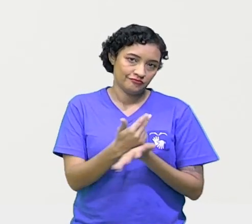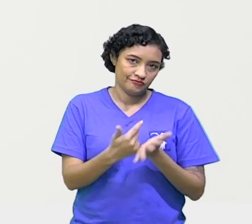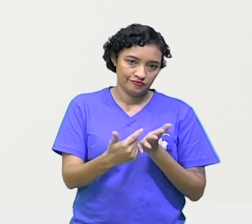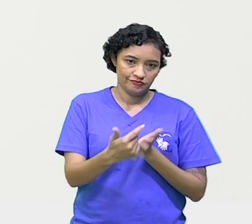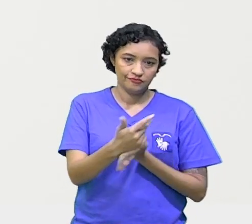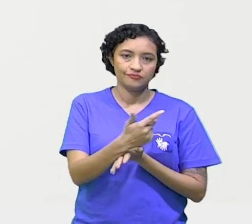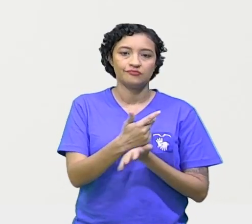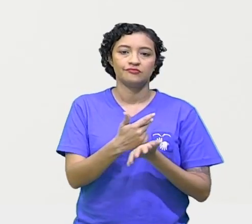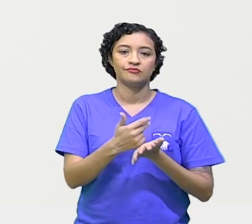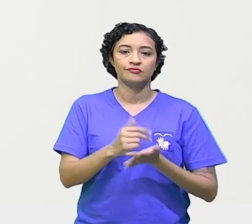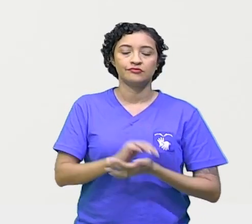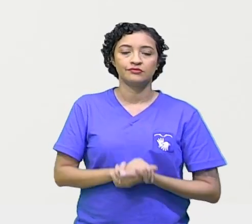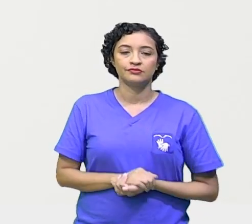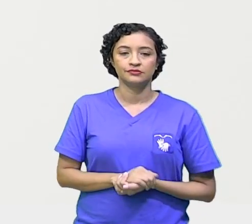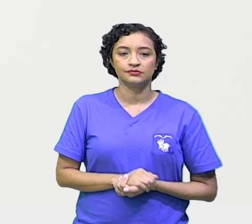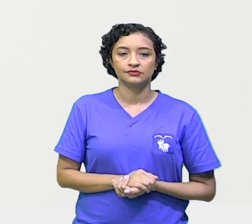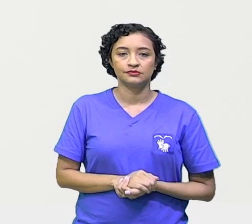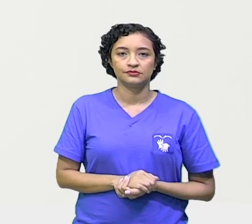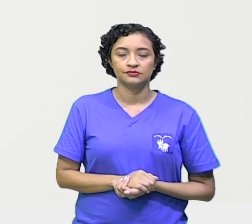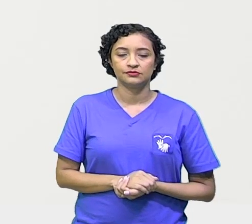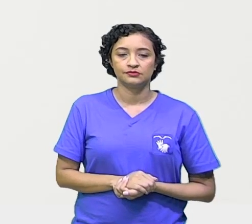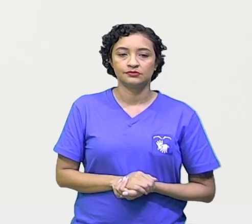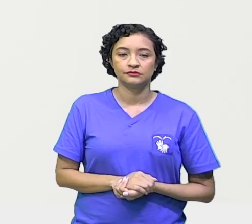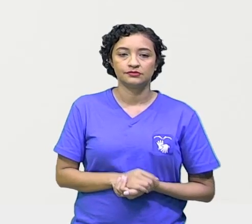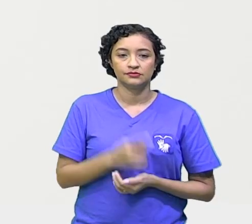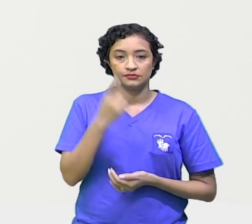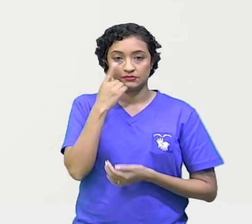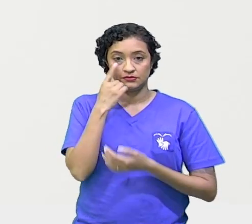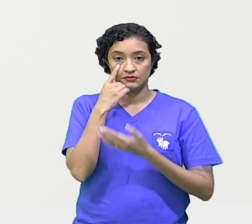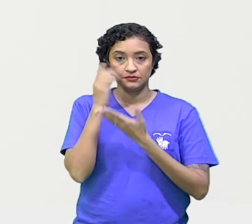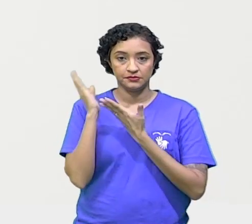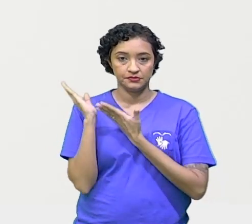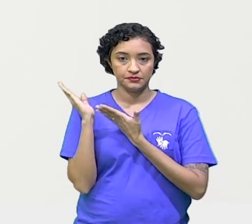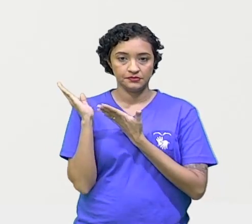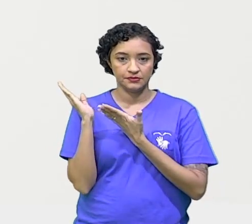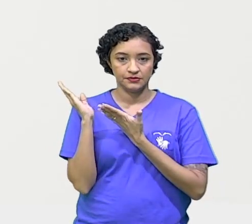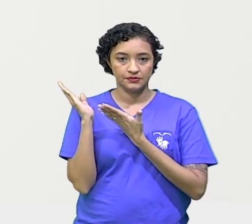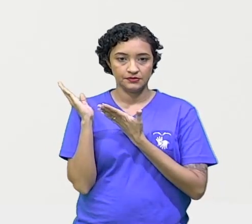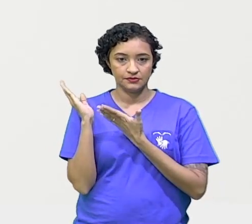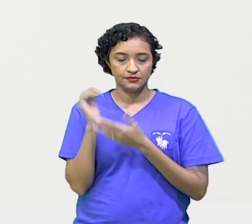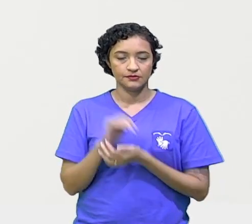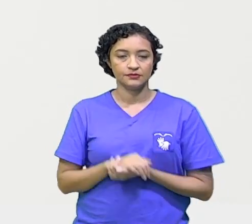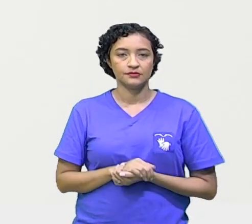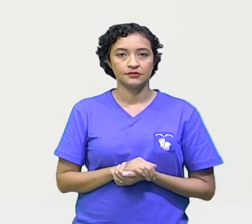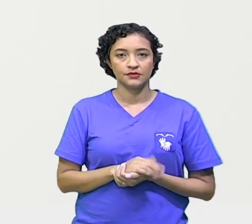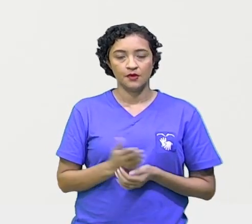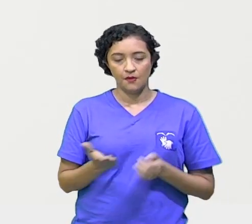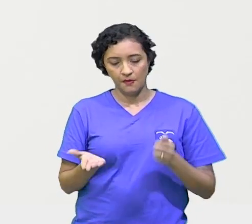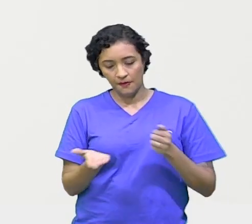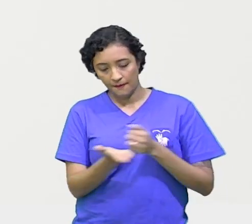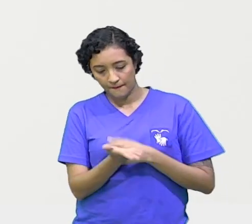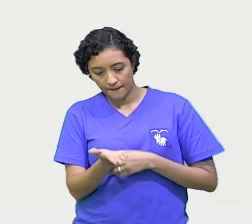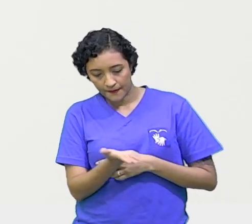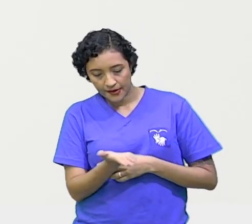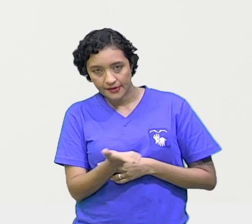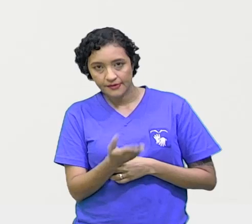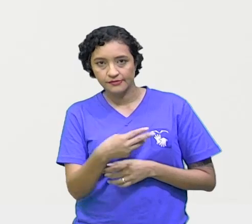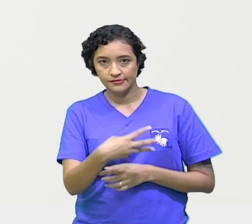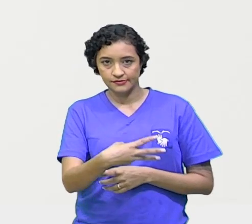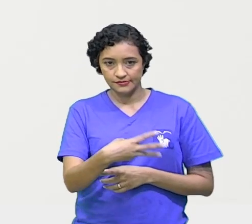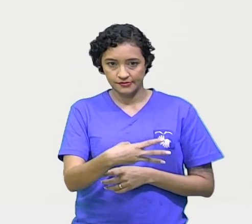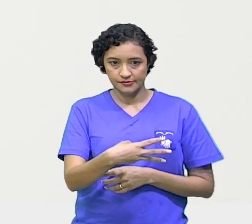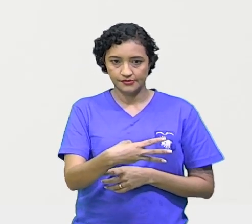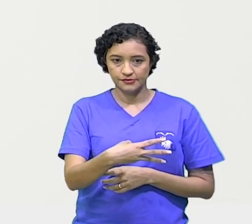o retângulo para formar o trapézio. Trago essa medida, que é o 3. Então, vai ficar, a base vai ser 10 mais